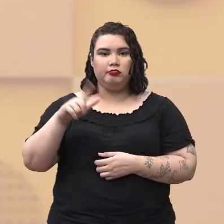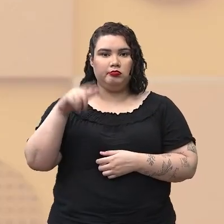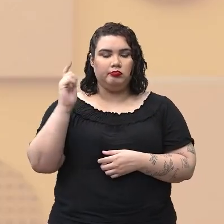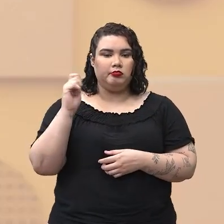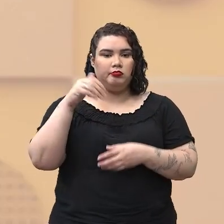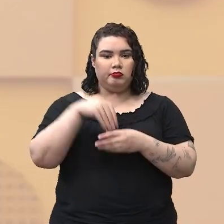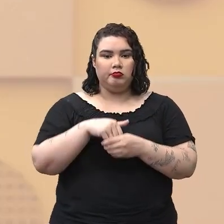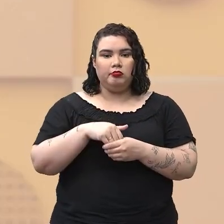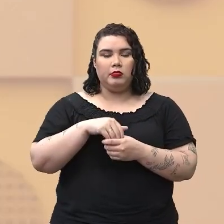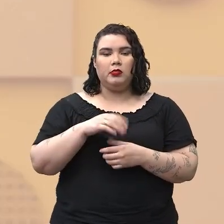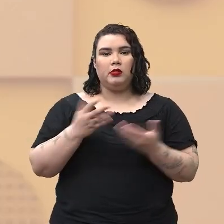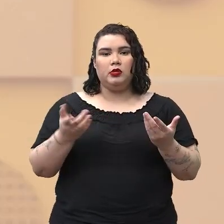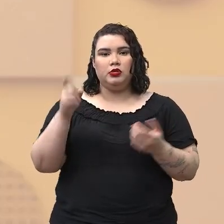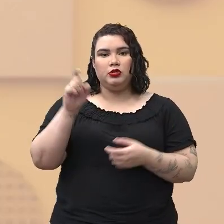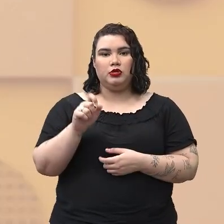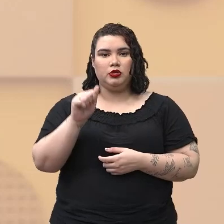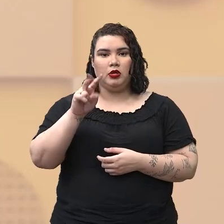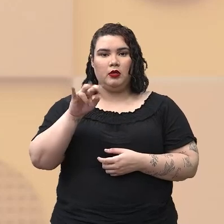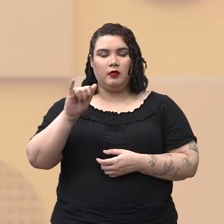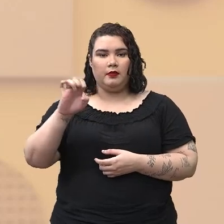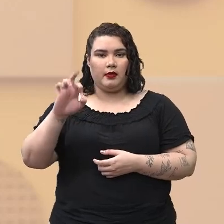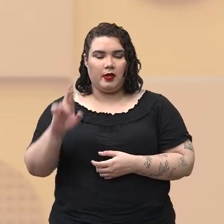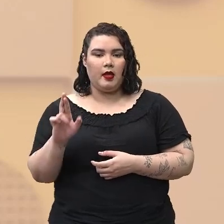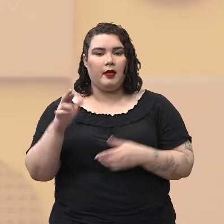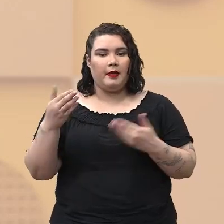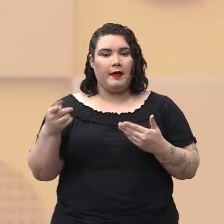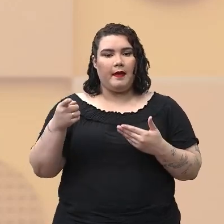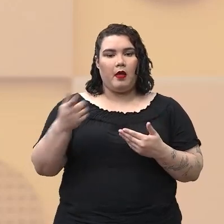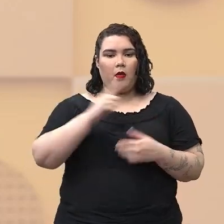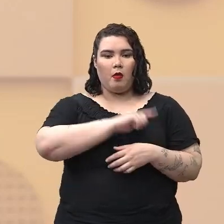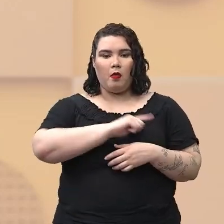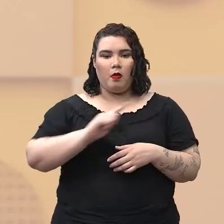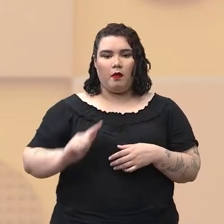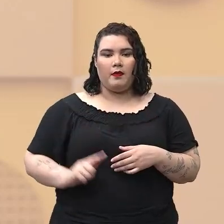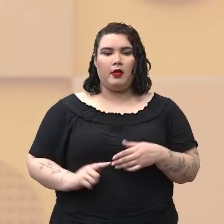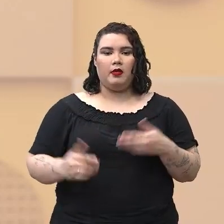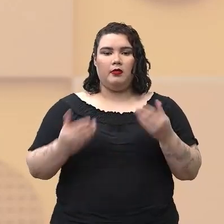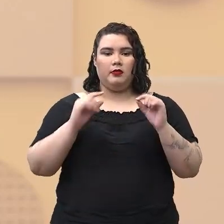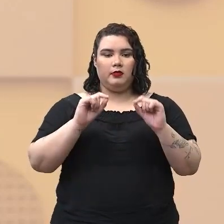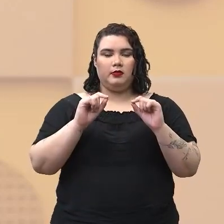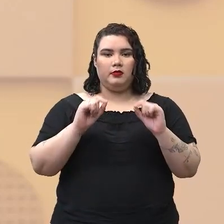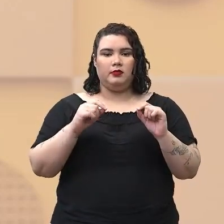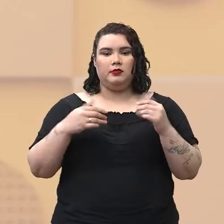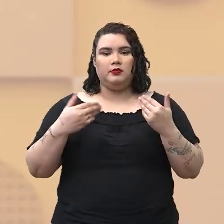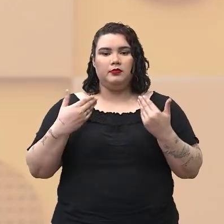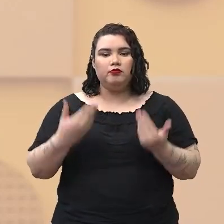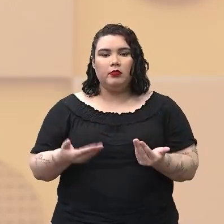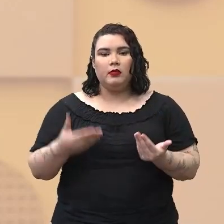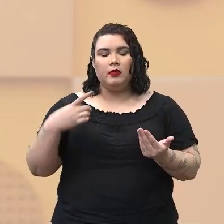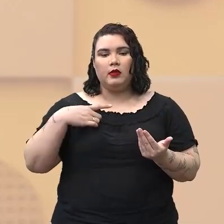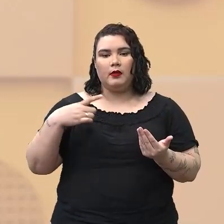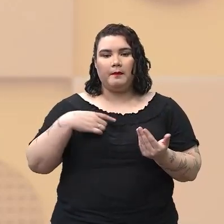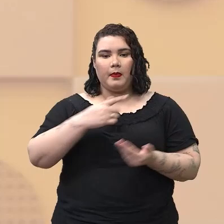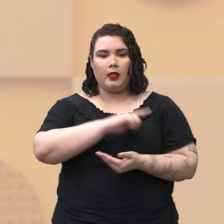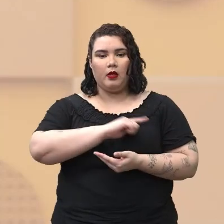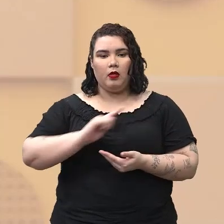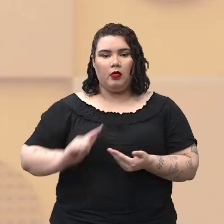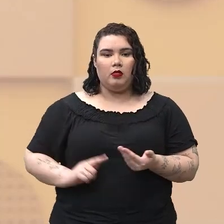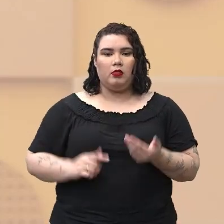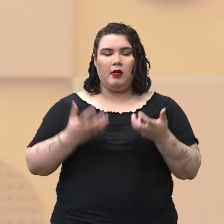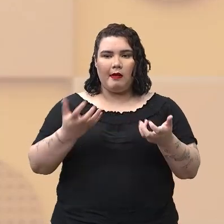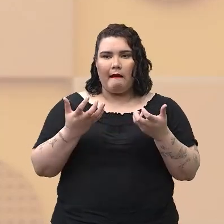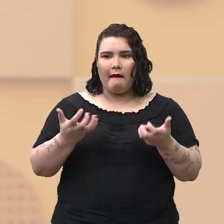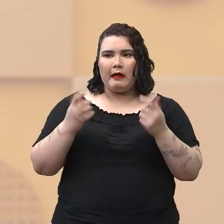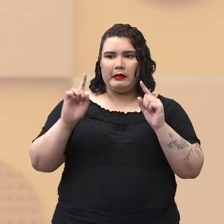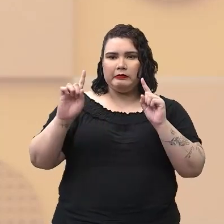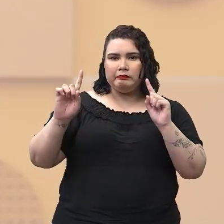recentemente, o Javier Milei, e ele tem aquele perfil de governo mais assim, né? Reacionário, né? Um governo assim que é mais de